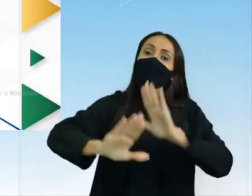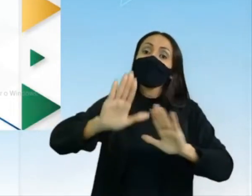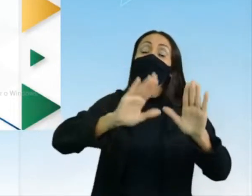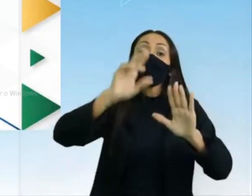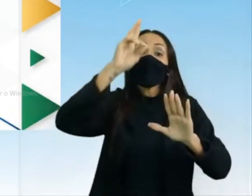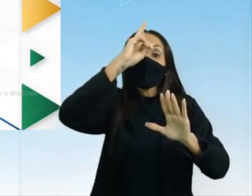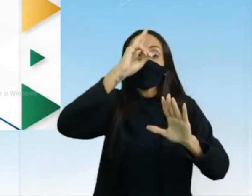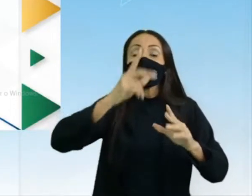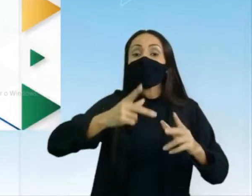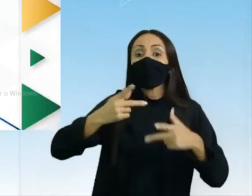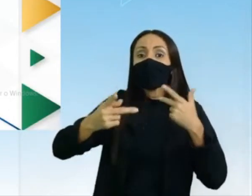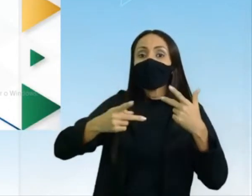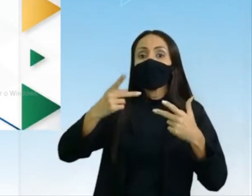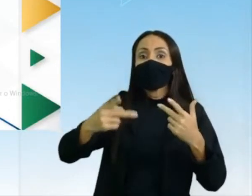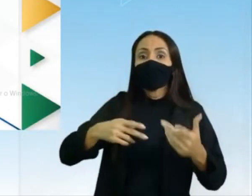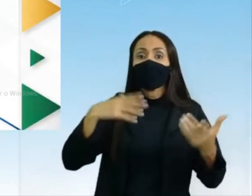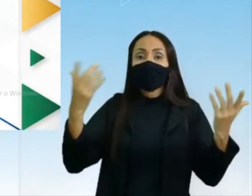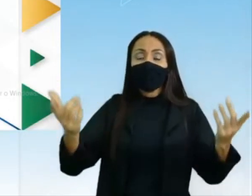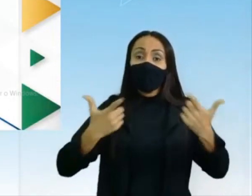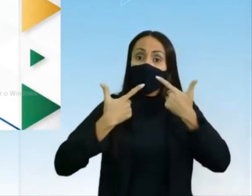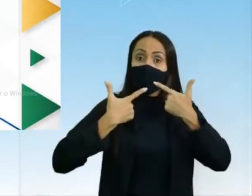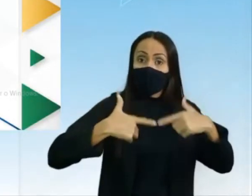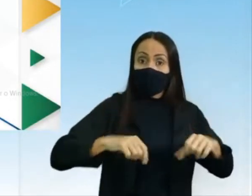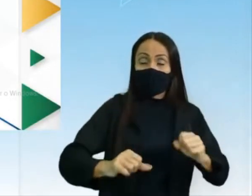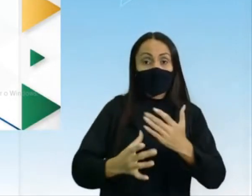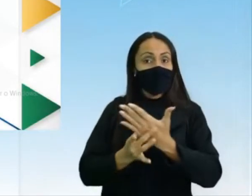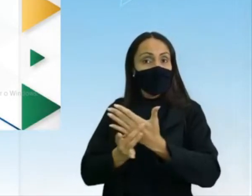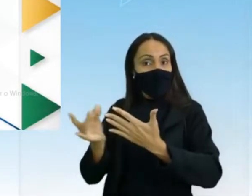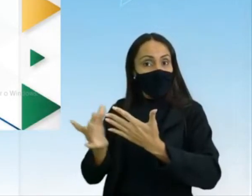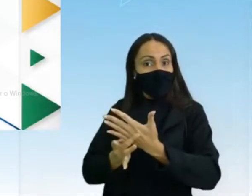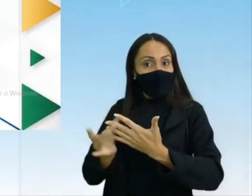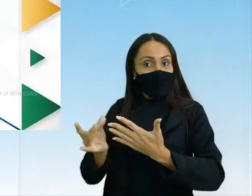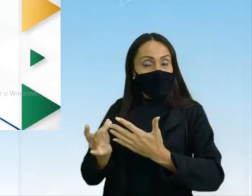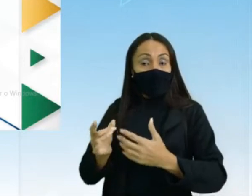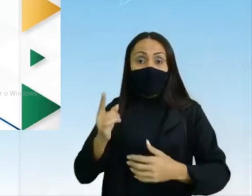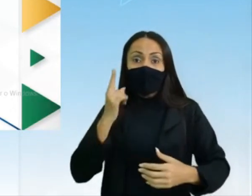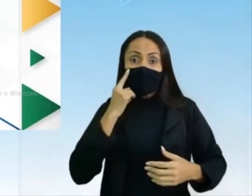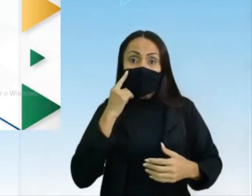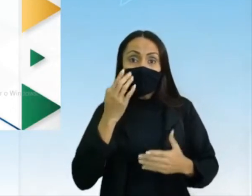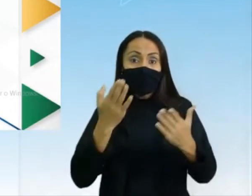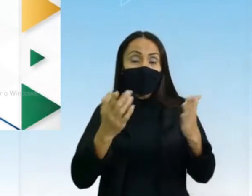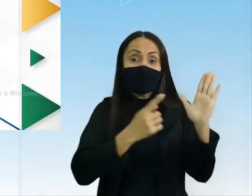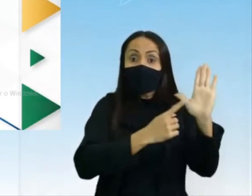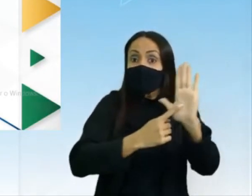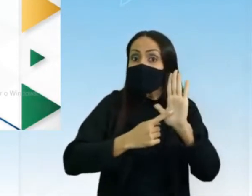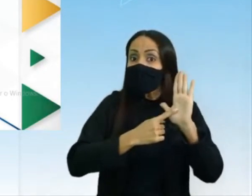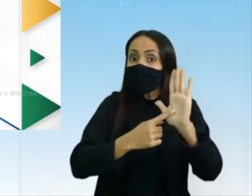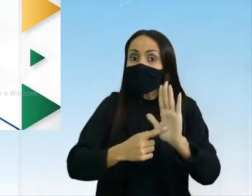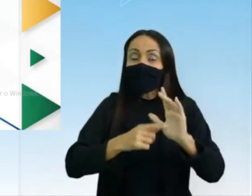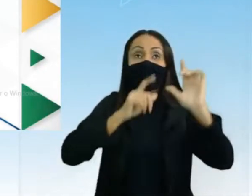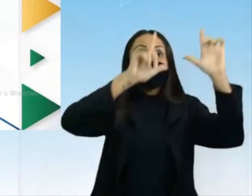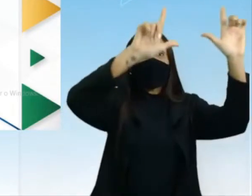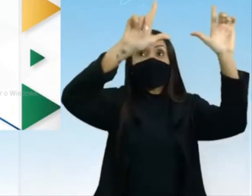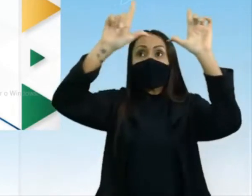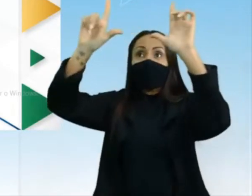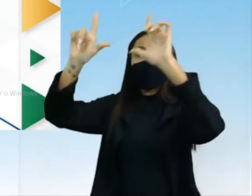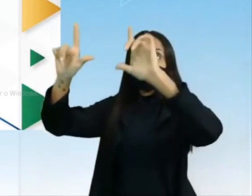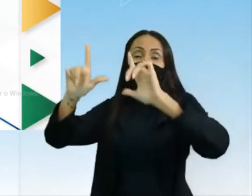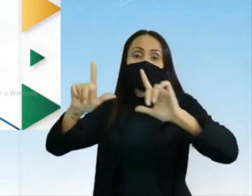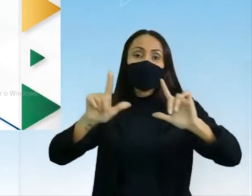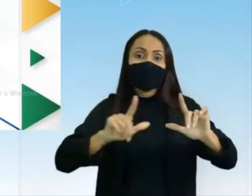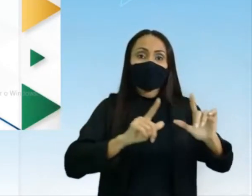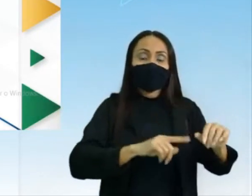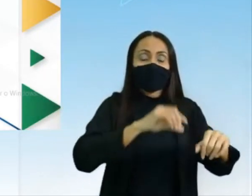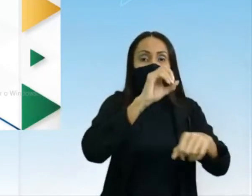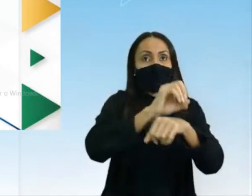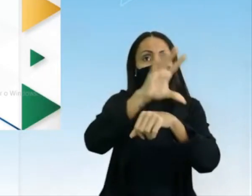Lembram que nós falamos recursos linguísticos e semióticos. Veja aí a apresentação, os cartazes, os slides,